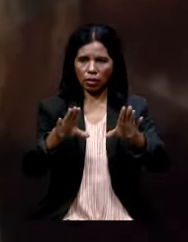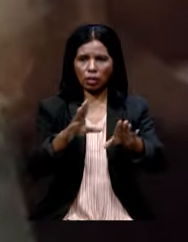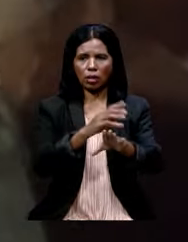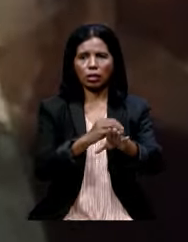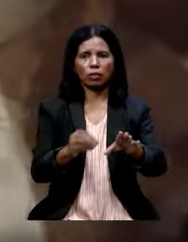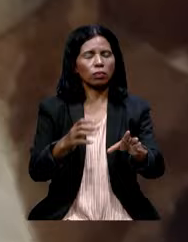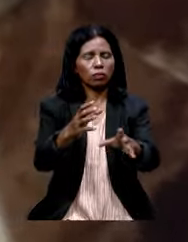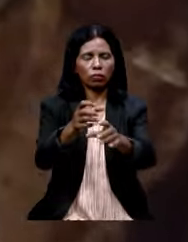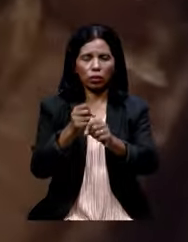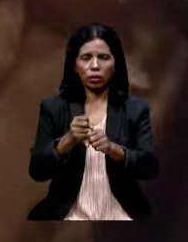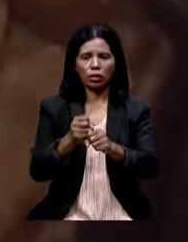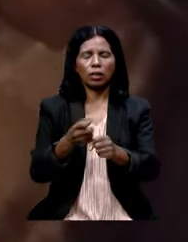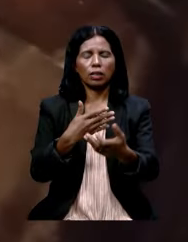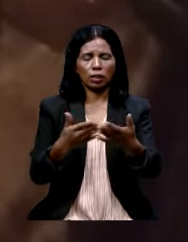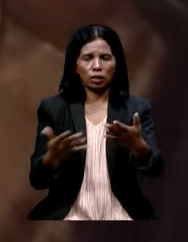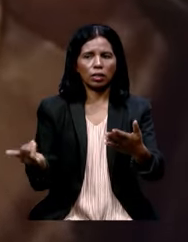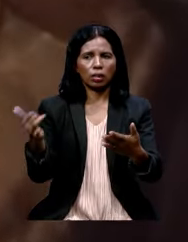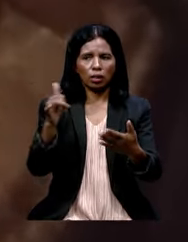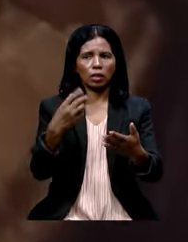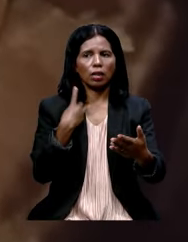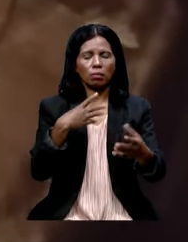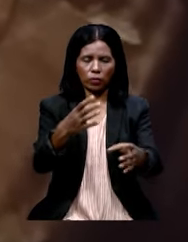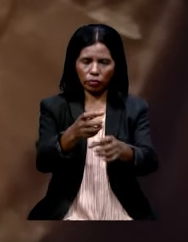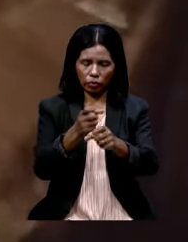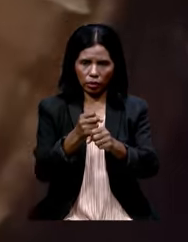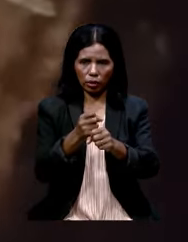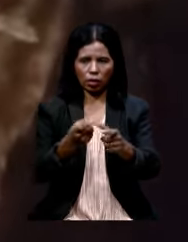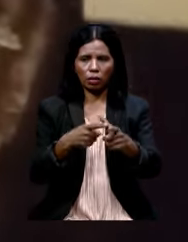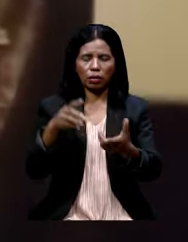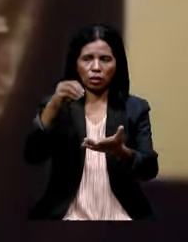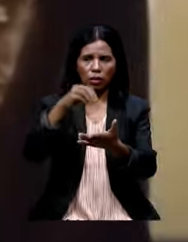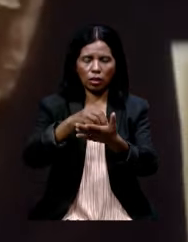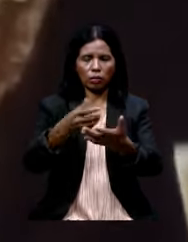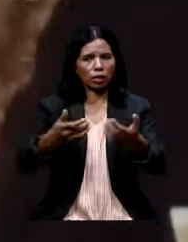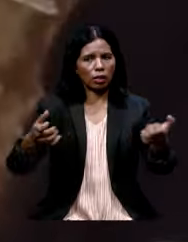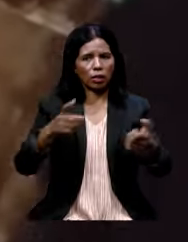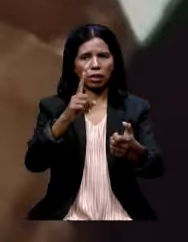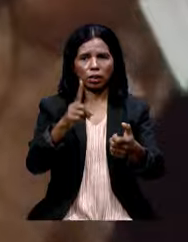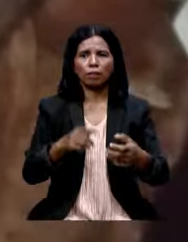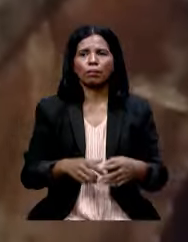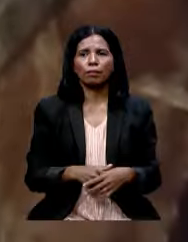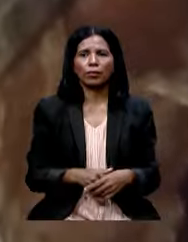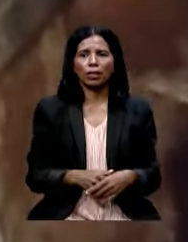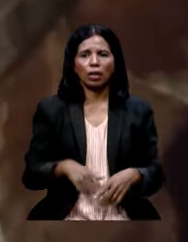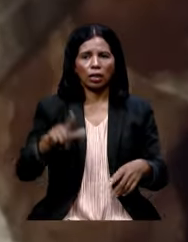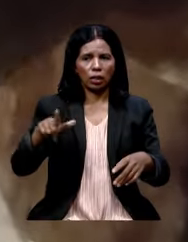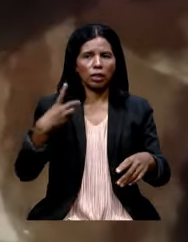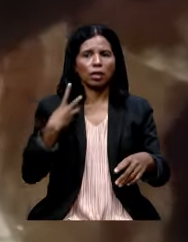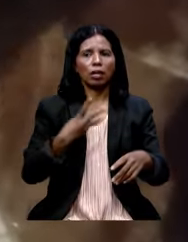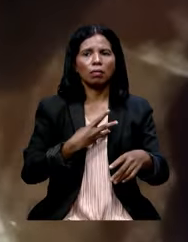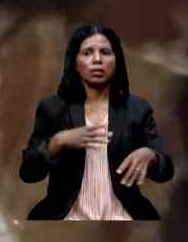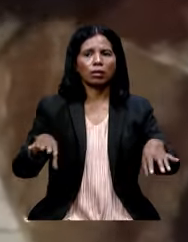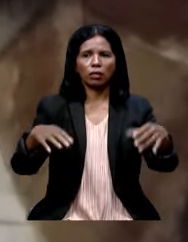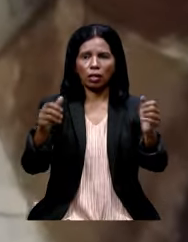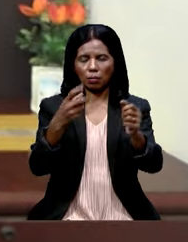retira tia buat nebe maka oin nebe ami recolha ami tau parte que ta kida e osida ami si correne fila fale